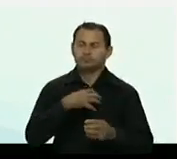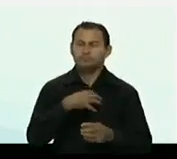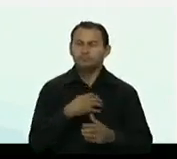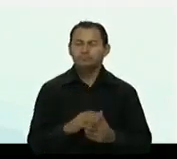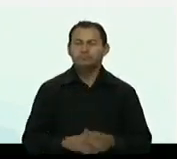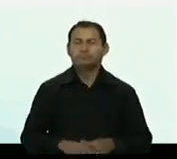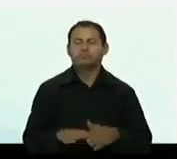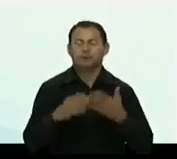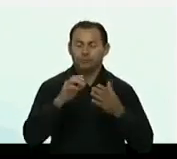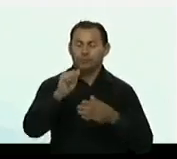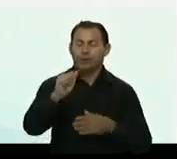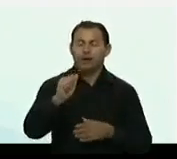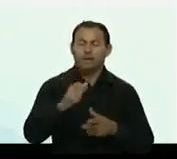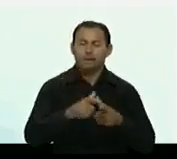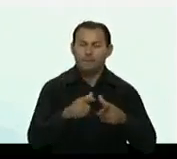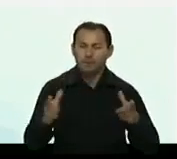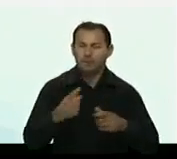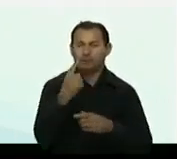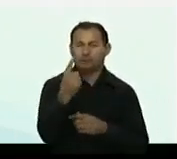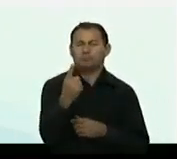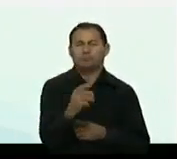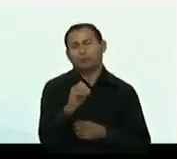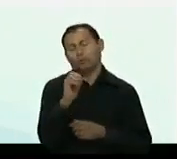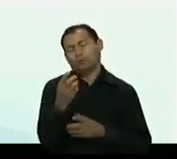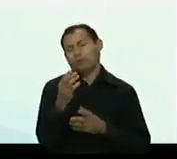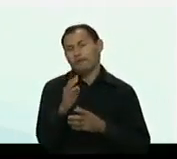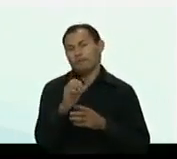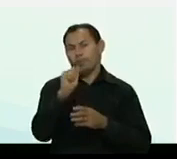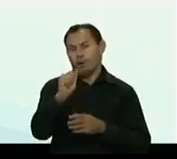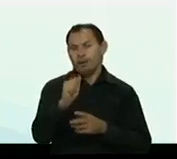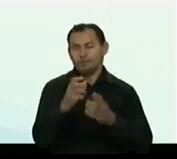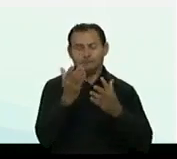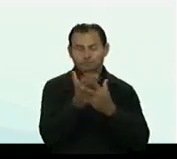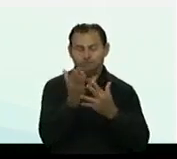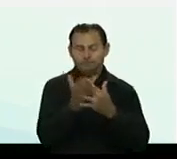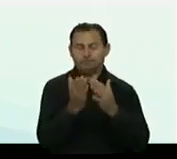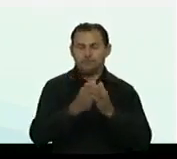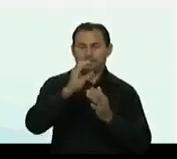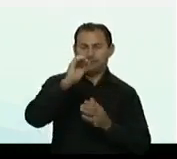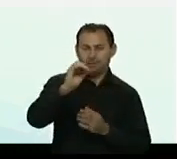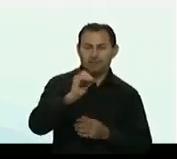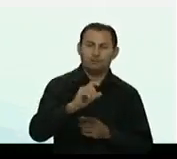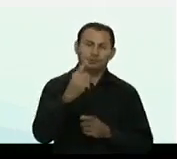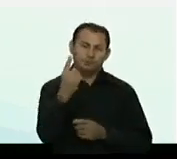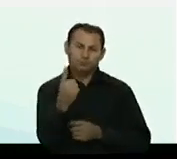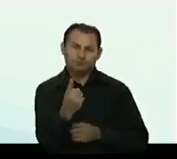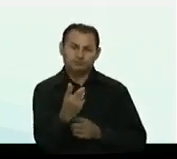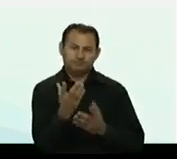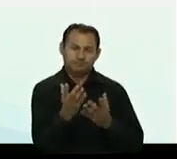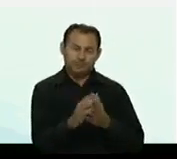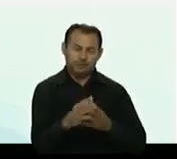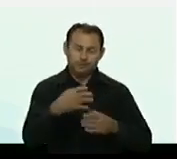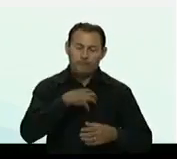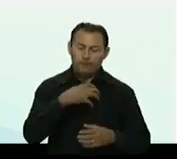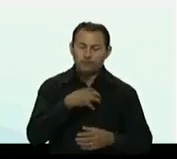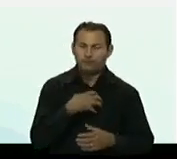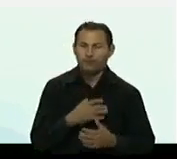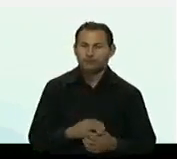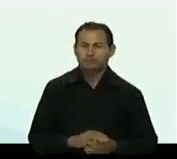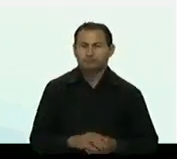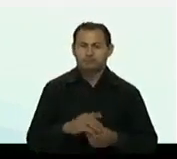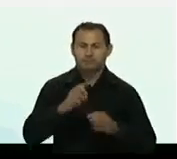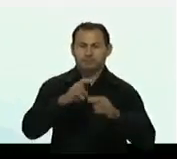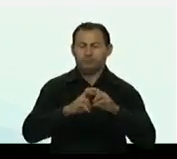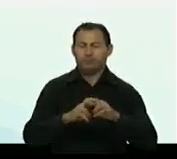comportamento, quando a ele é maior que 1 ou quando a está entre 0 e 1. Então, esse é o comportamento de